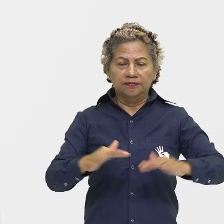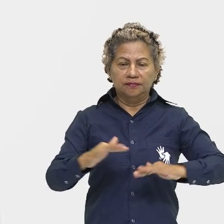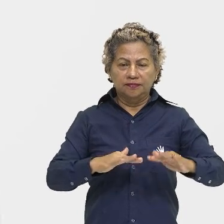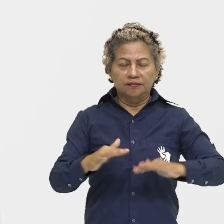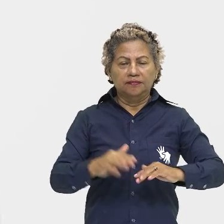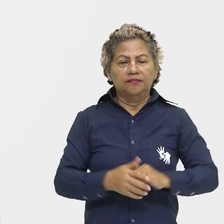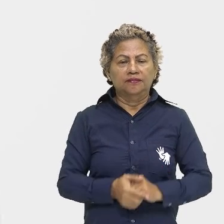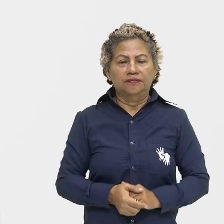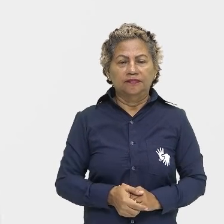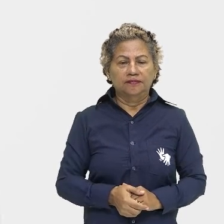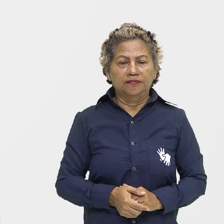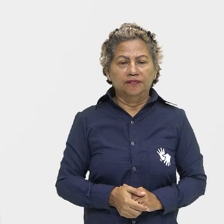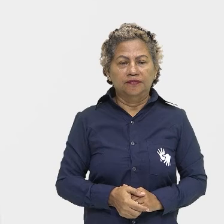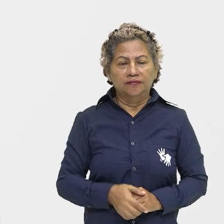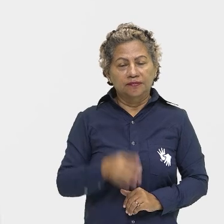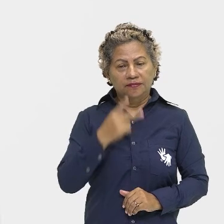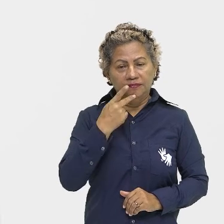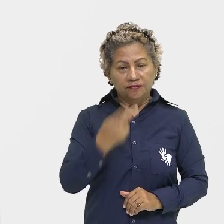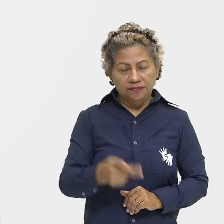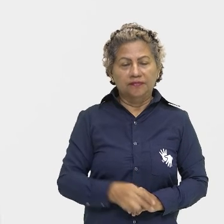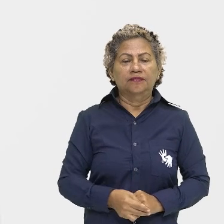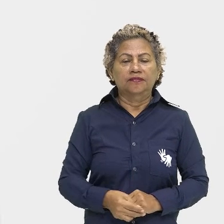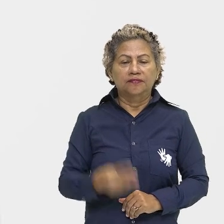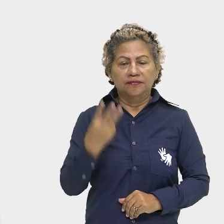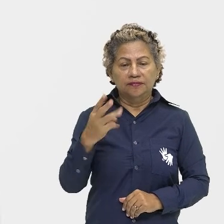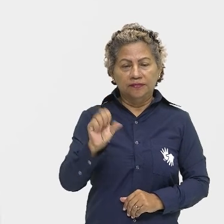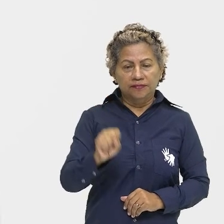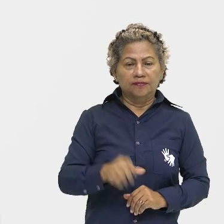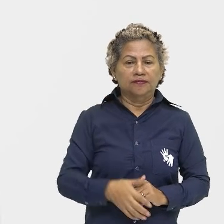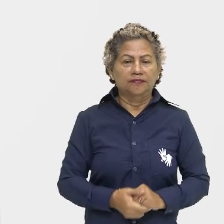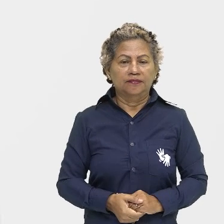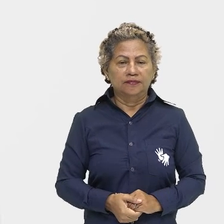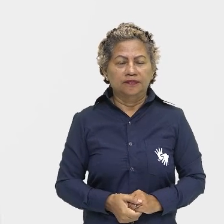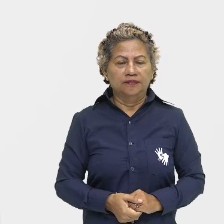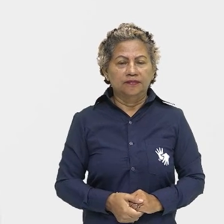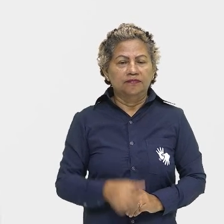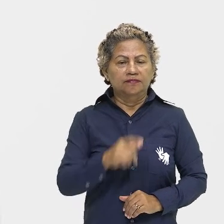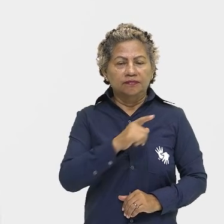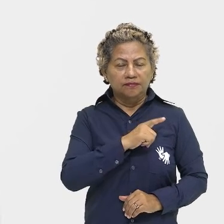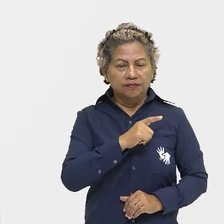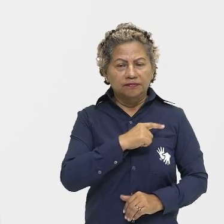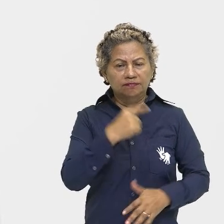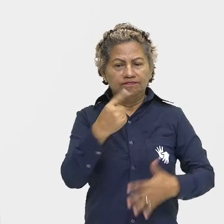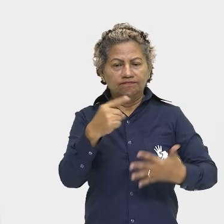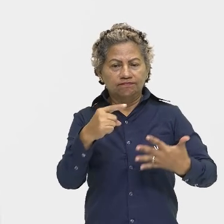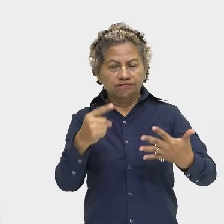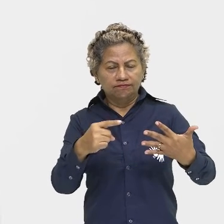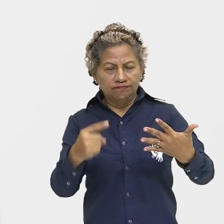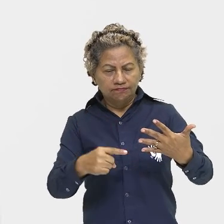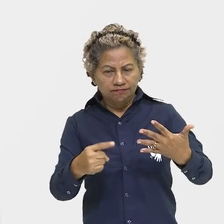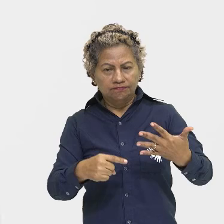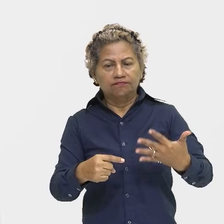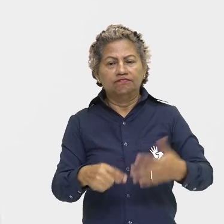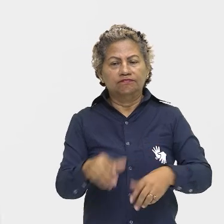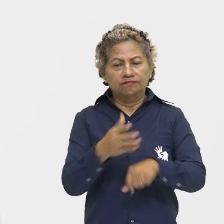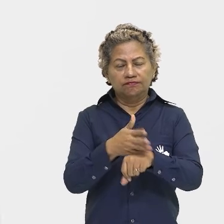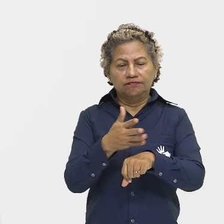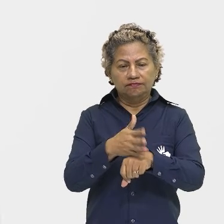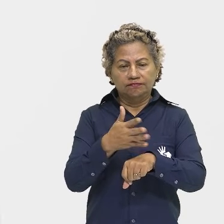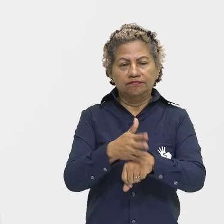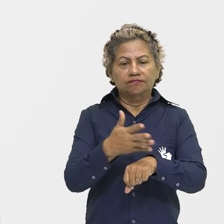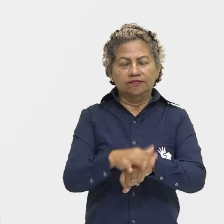chamado de alongamento 3S. Consiste em fazer uma série de contrações isotônicas